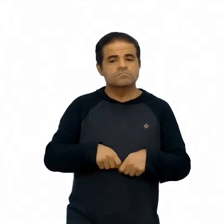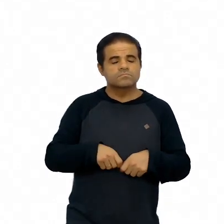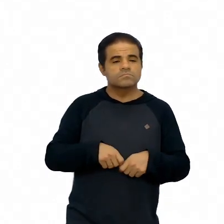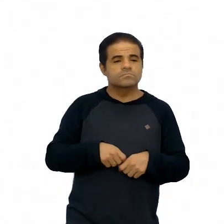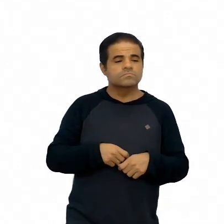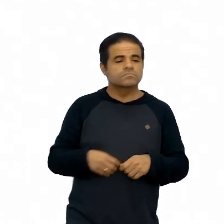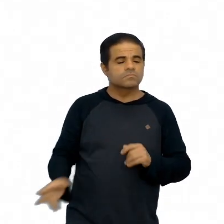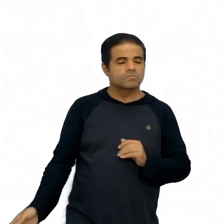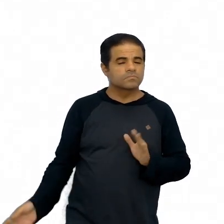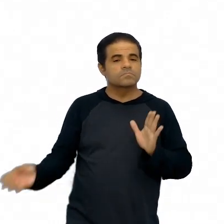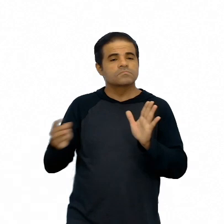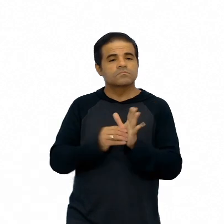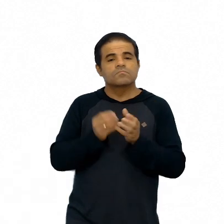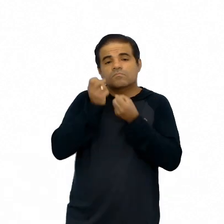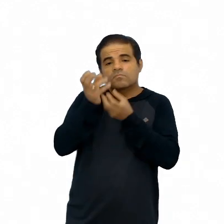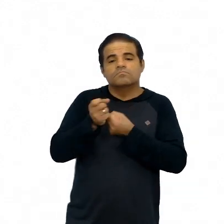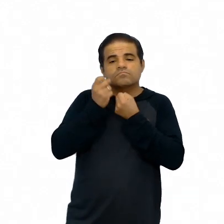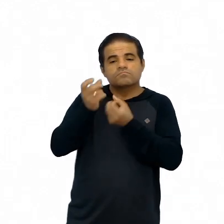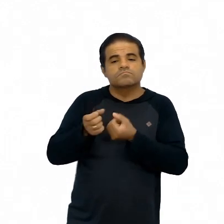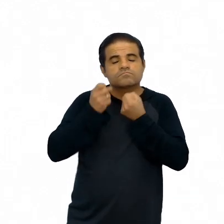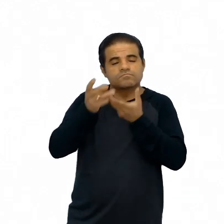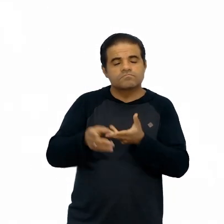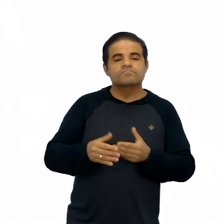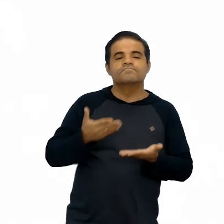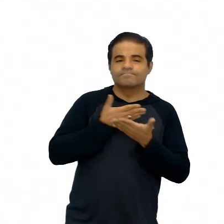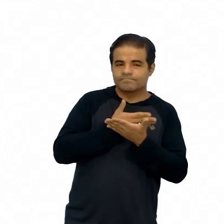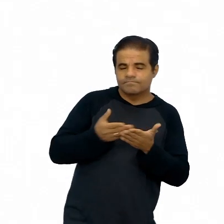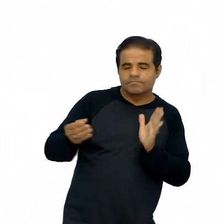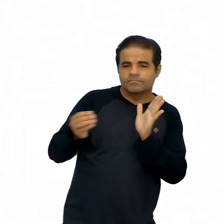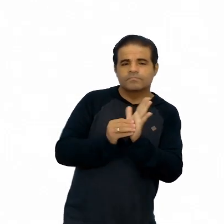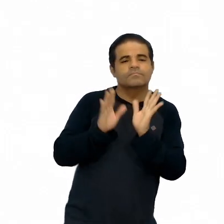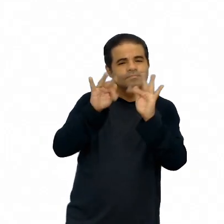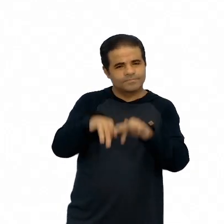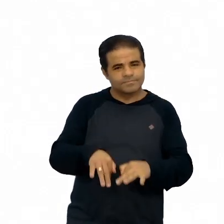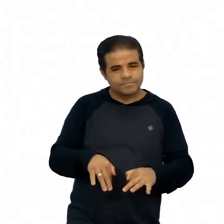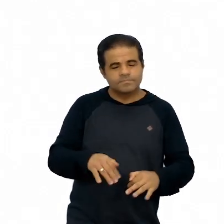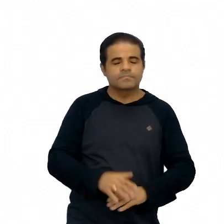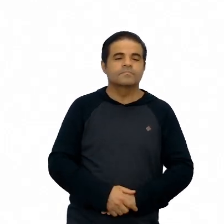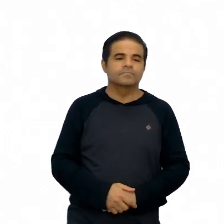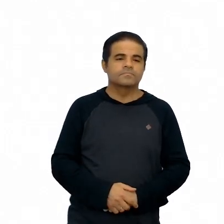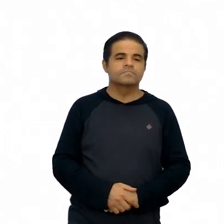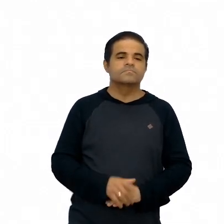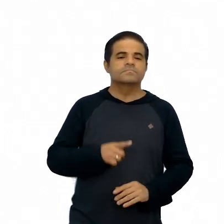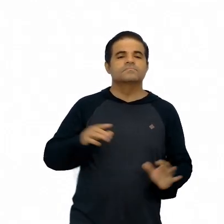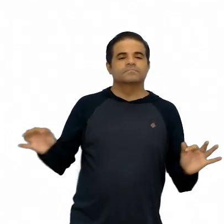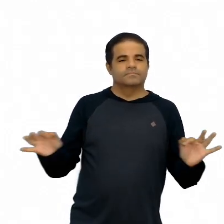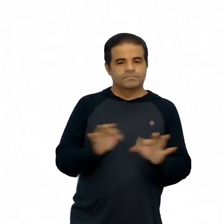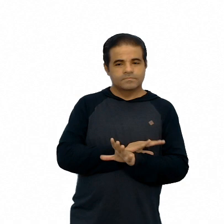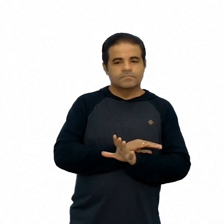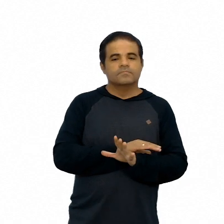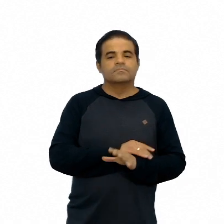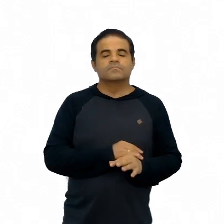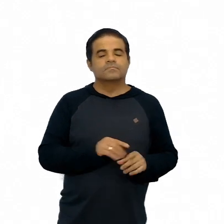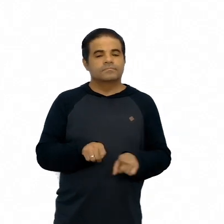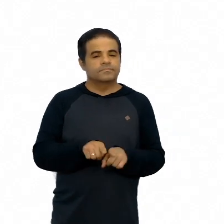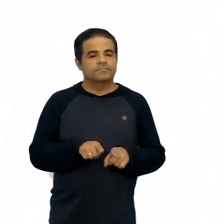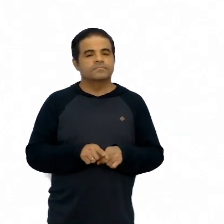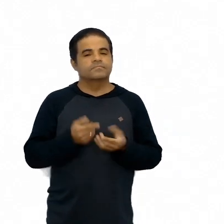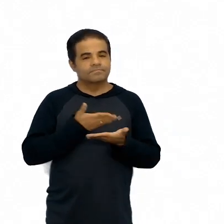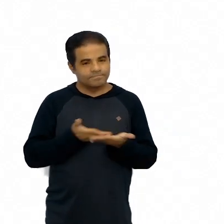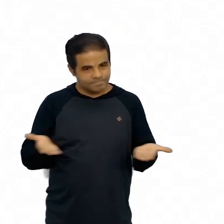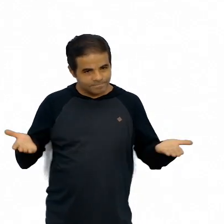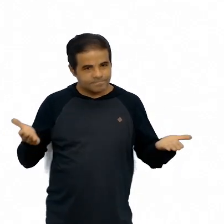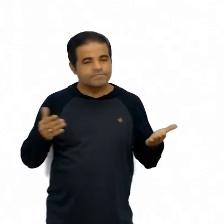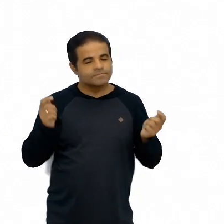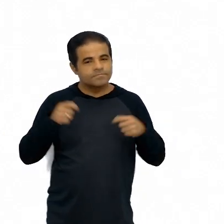se nutrir um pouquinho dessa informação. Então, fica aí para vocês no final. E aí a gente tem o nosso encerramento, né? Que é nosso deixa